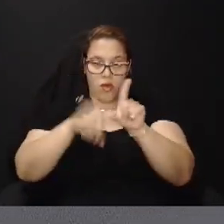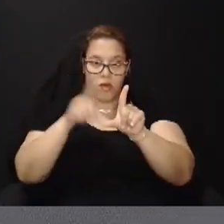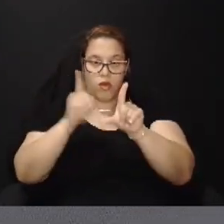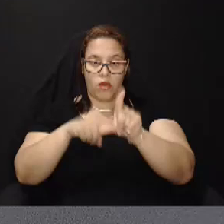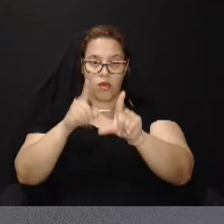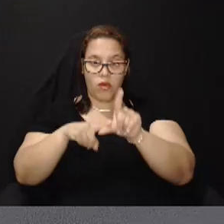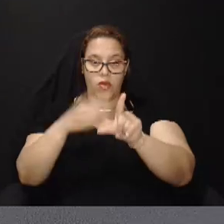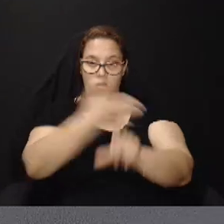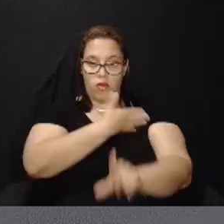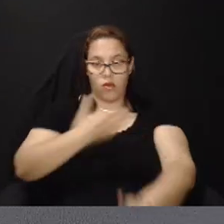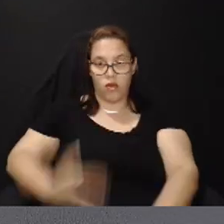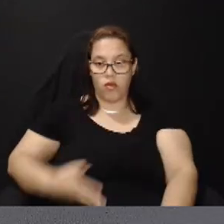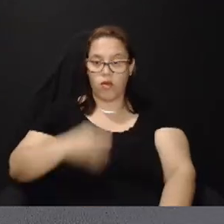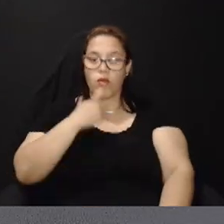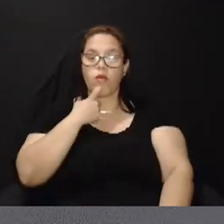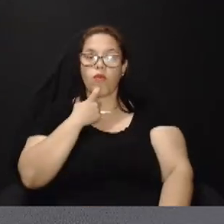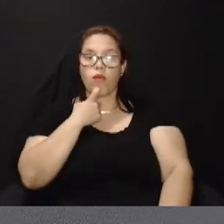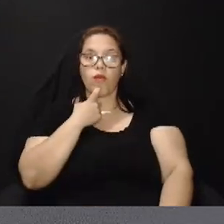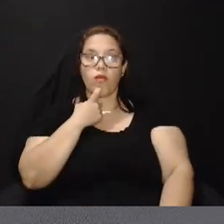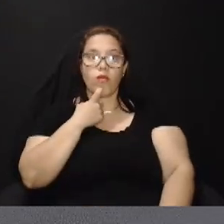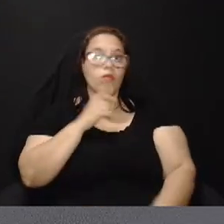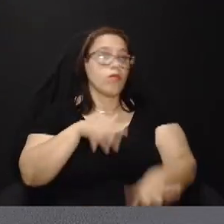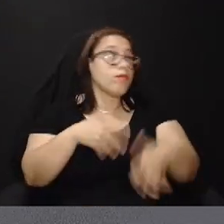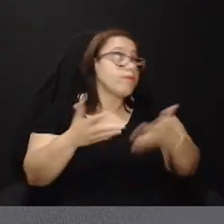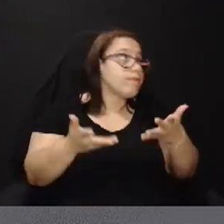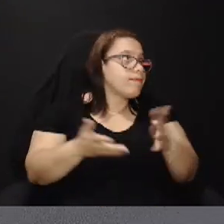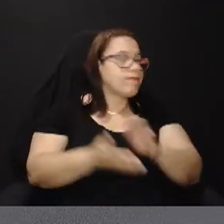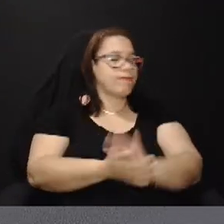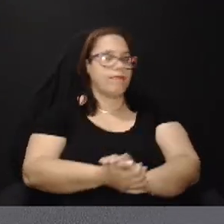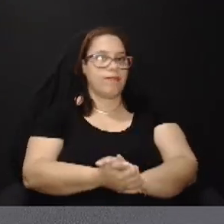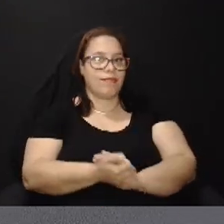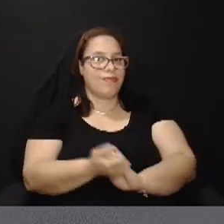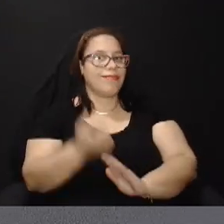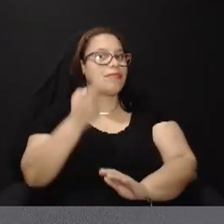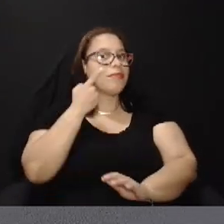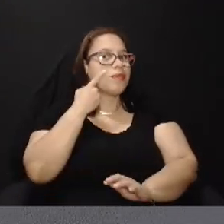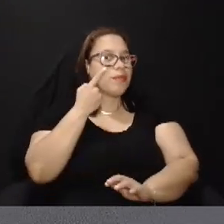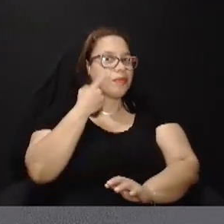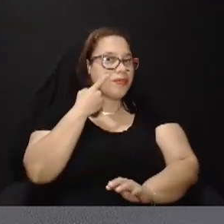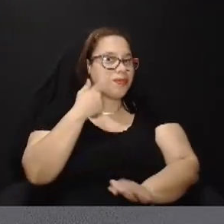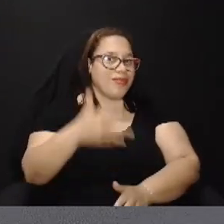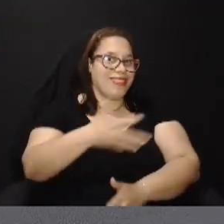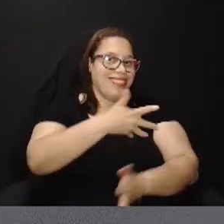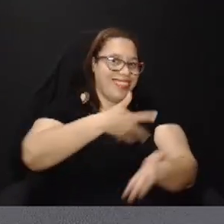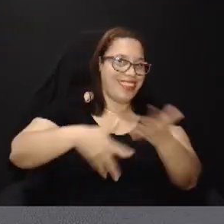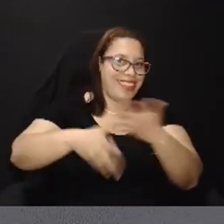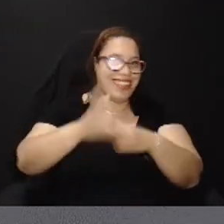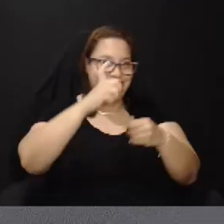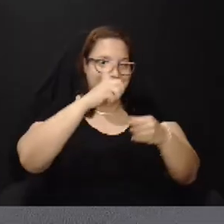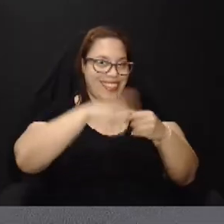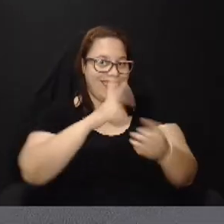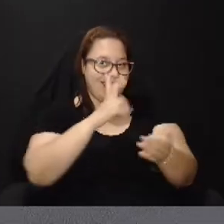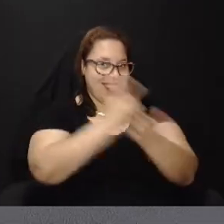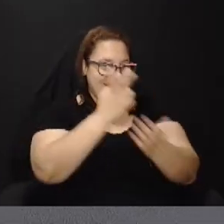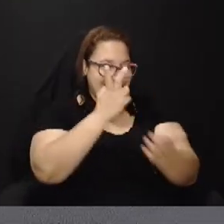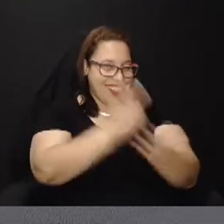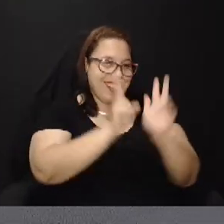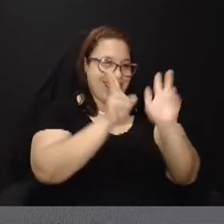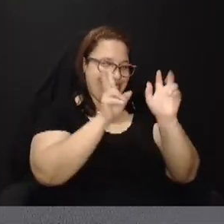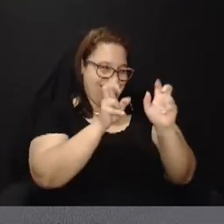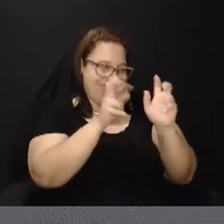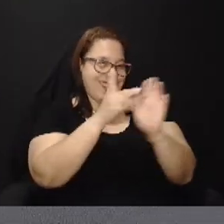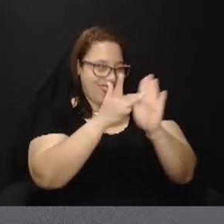Campinas. Então, você vê que a gente roda, mas vem sempre para a mesma pauta.